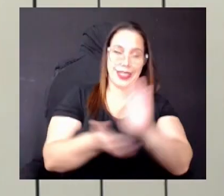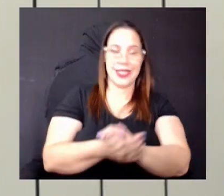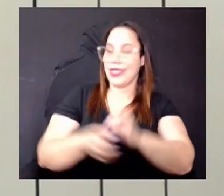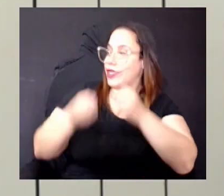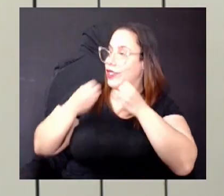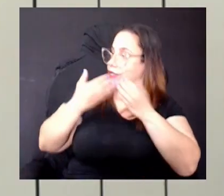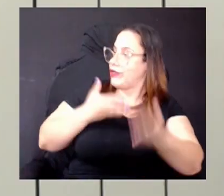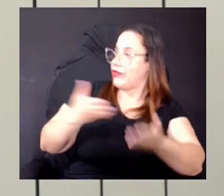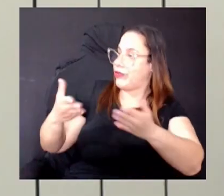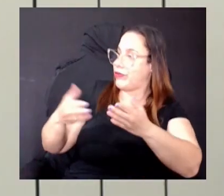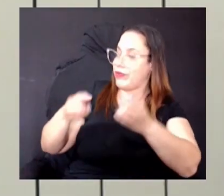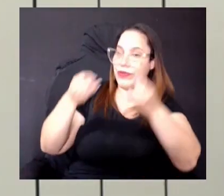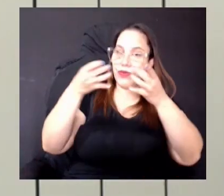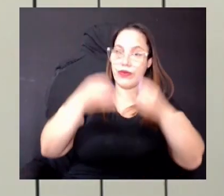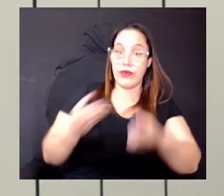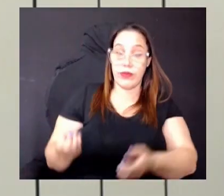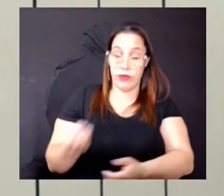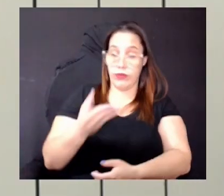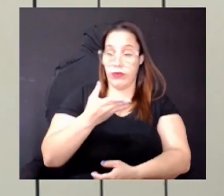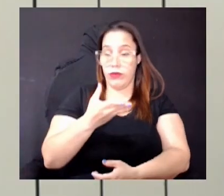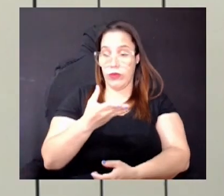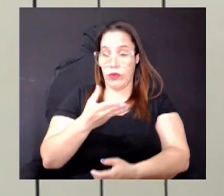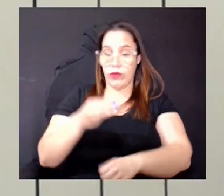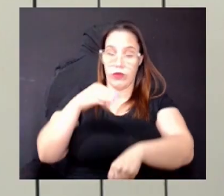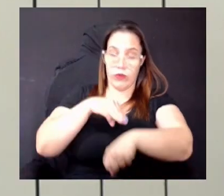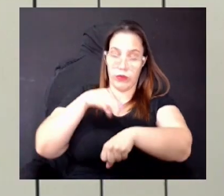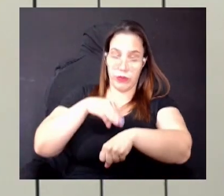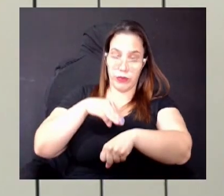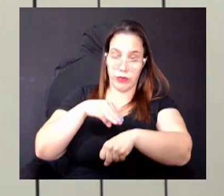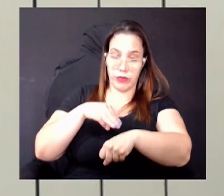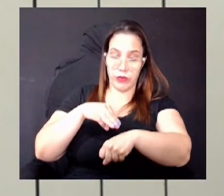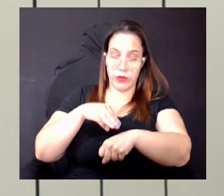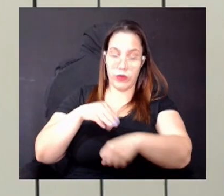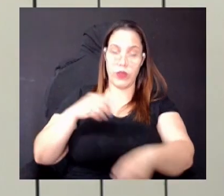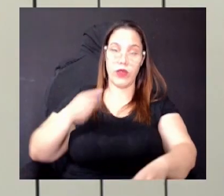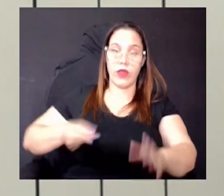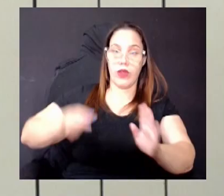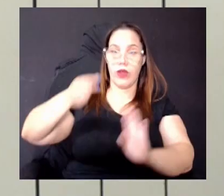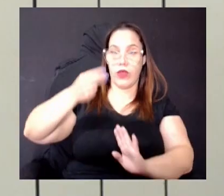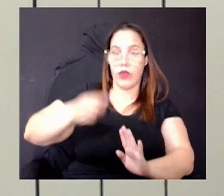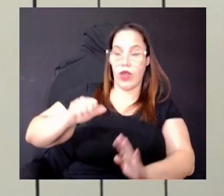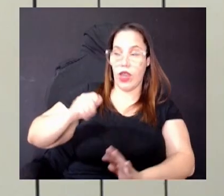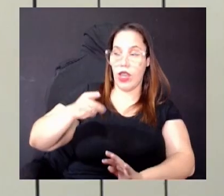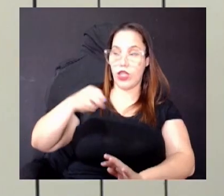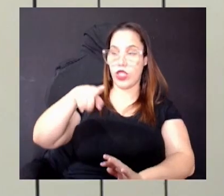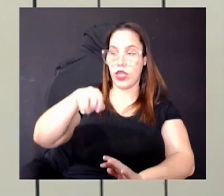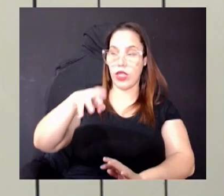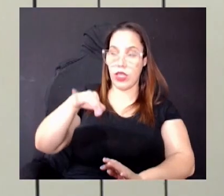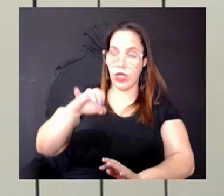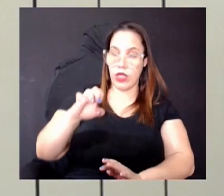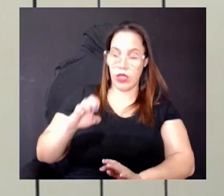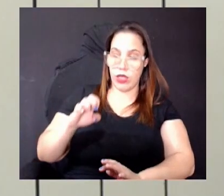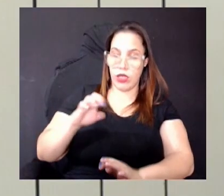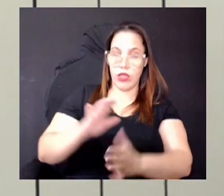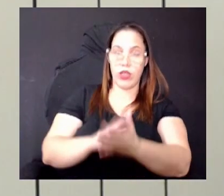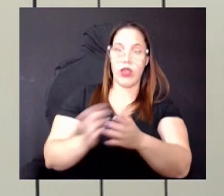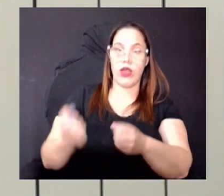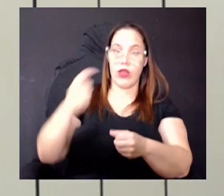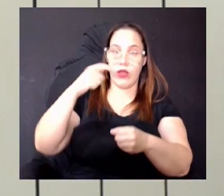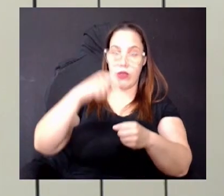declarações recentes, o ministro de Minas e Energia, Alexandre Silveira, tem defendido a volta do horário de